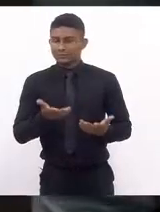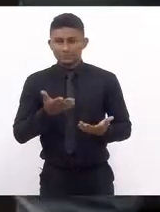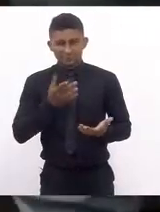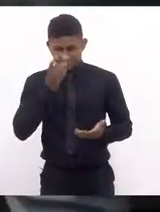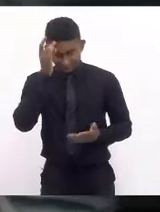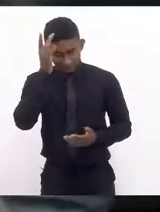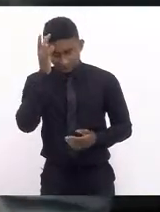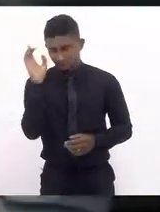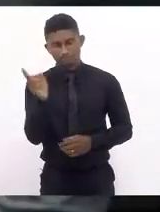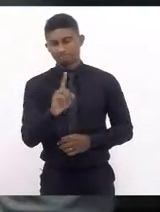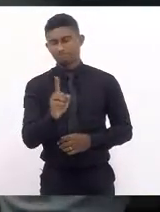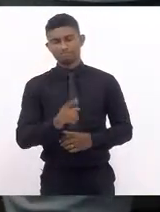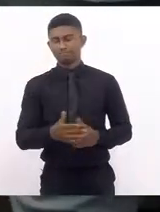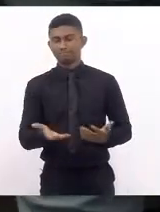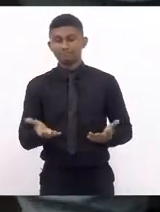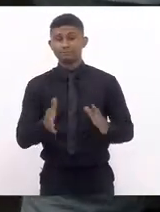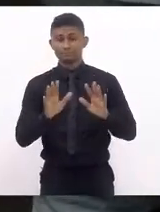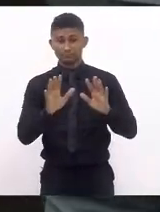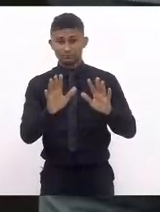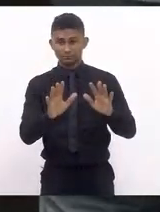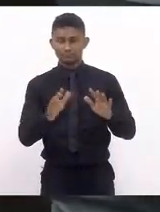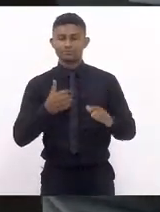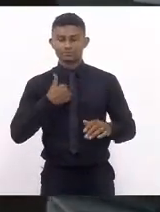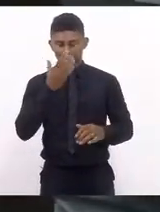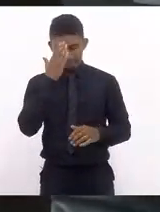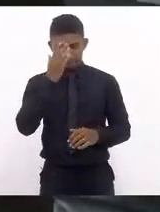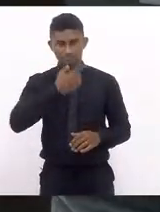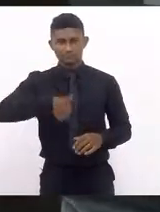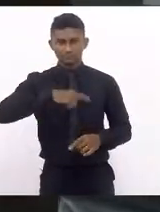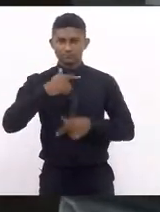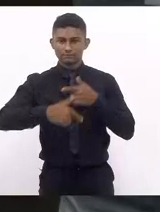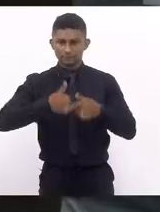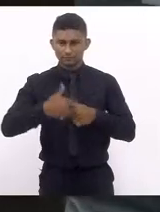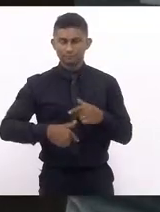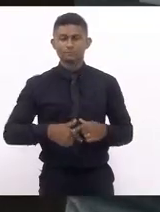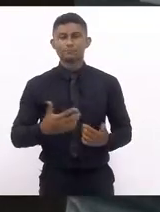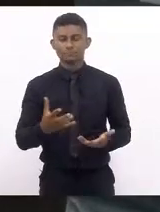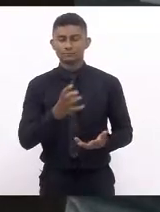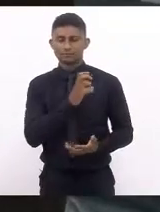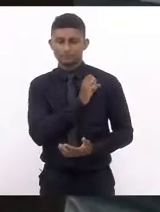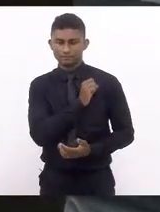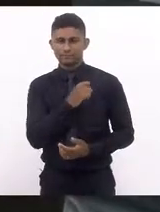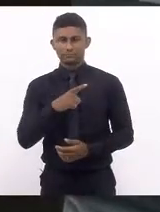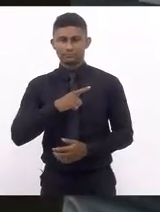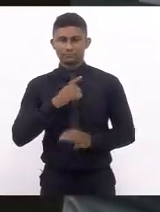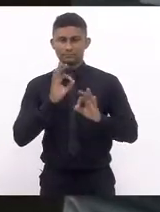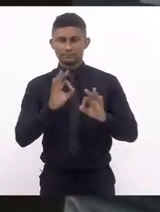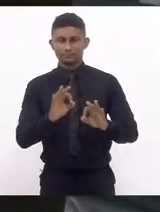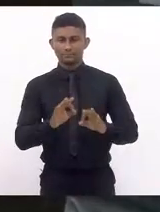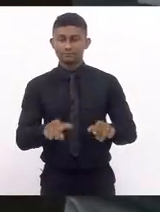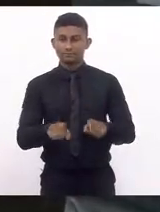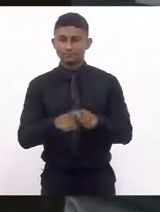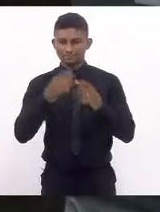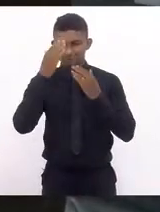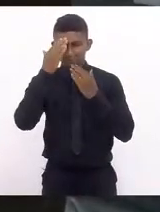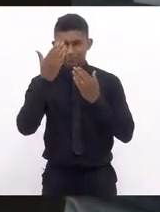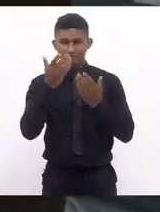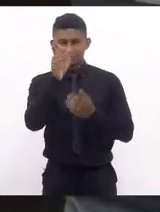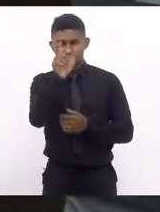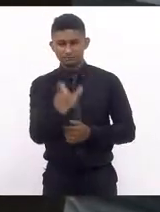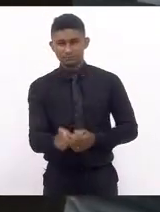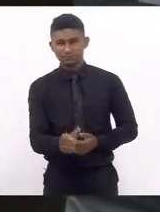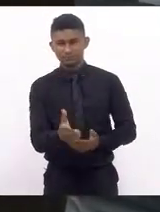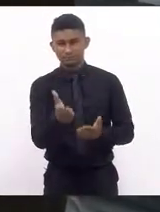comigo eu reconheço mas eu sei que a gente trabalha com muito amor e Agradeço também sua presidência ao senhor